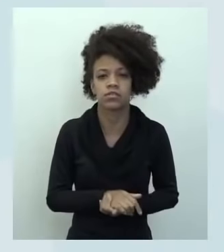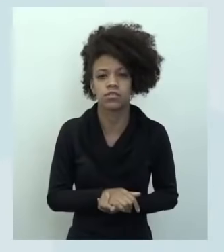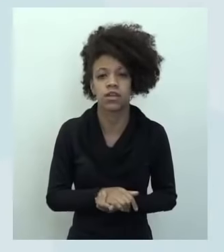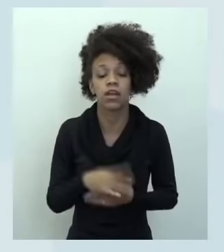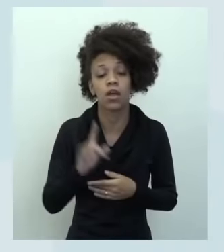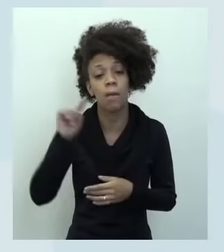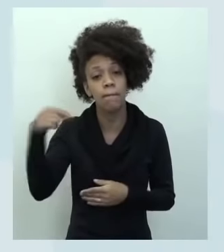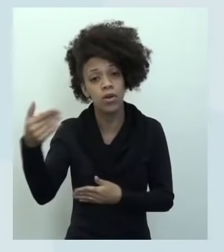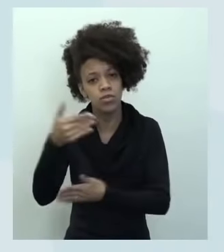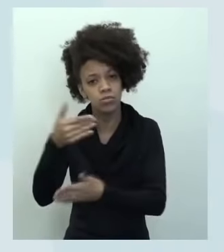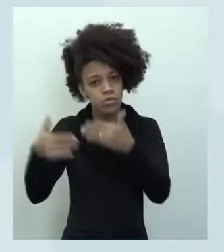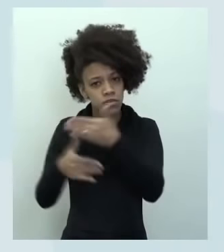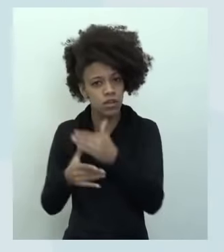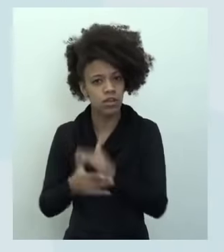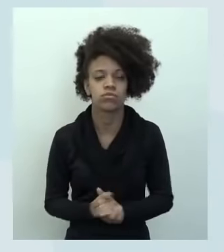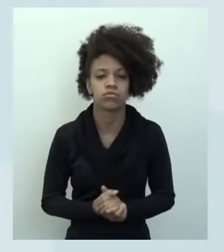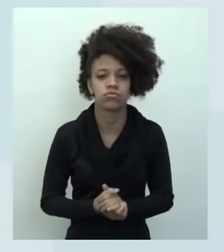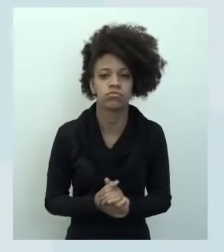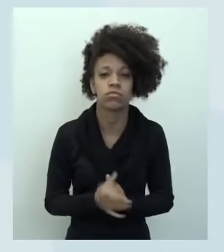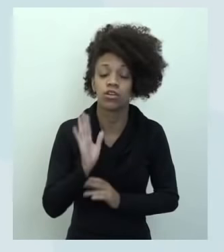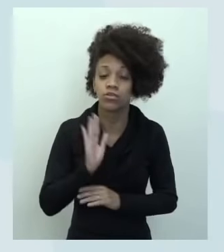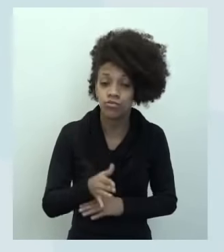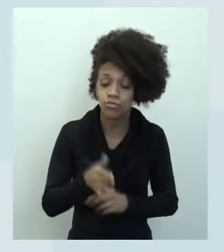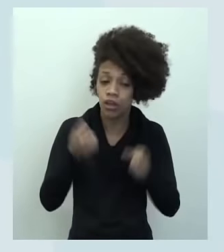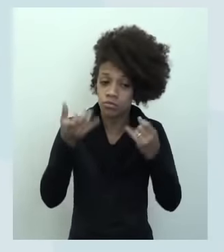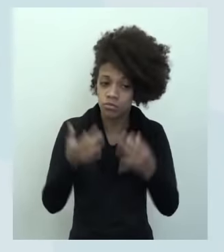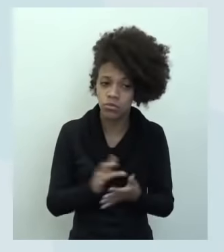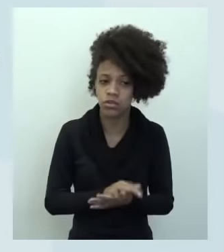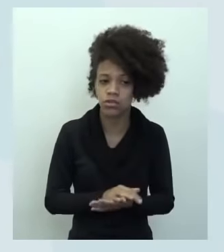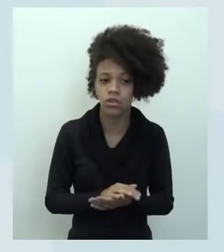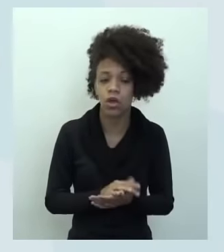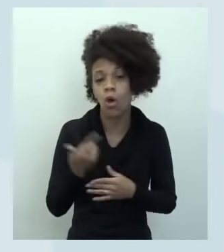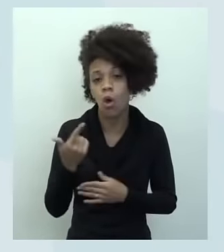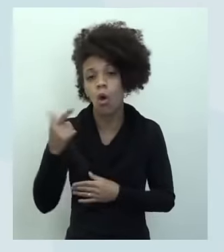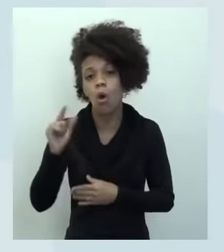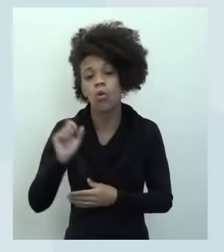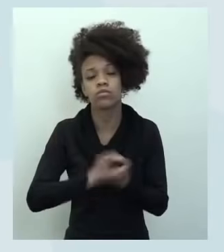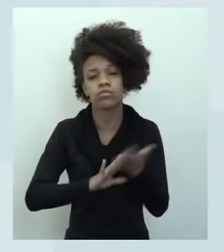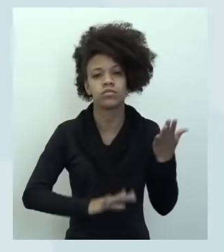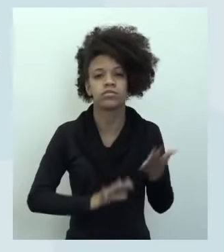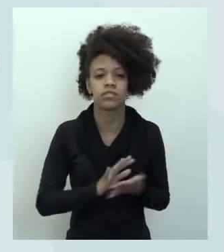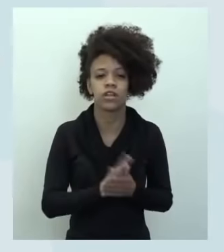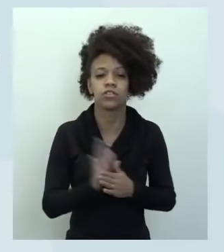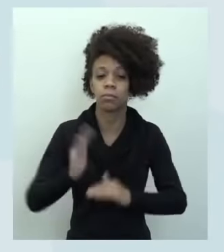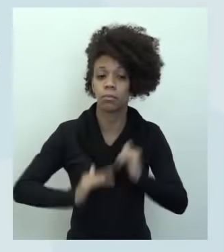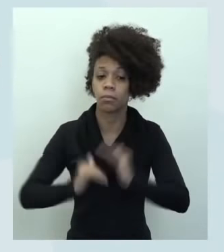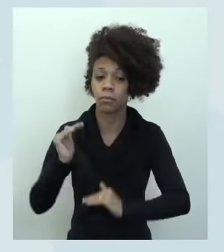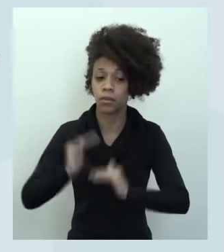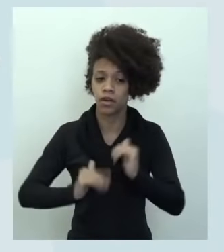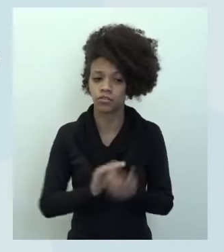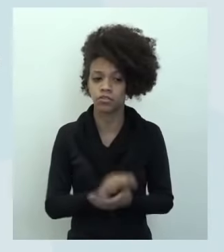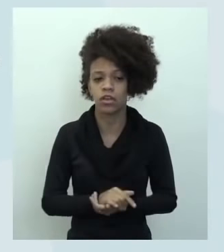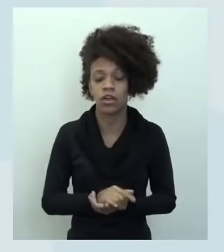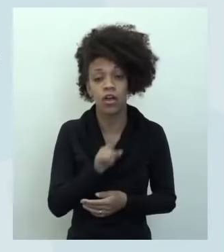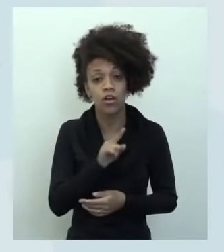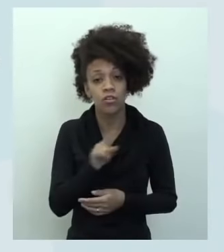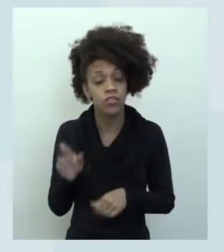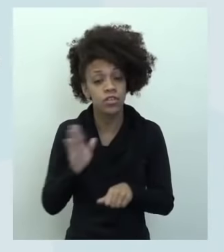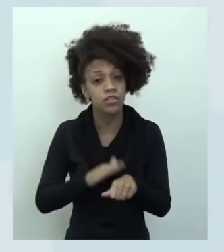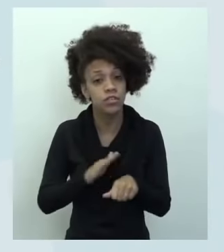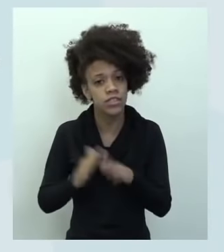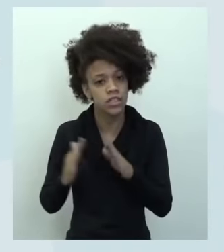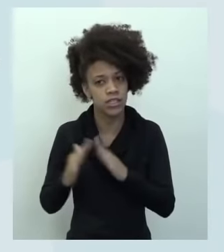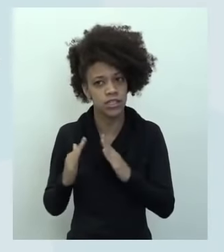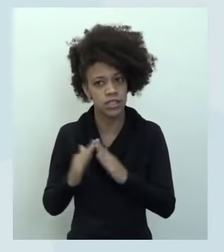próximo slide, já dando sequência aí, nós vamos para uma outra atividade, mas essa é uma atividade prática, né, que vocês vão fazer aí em